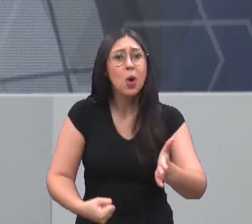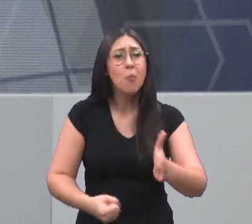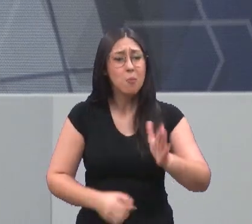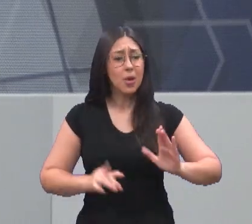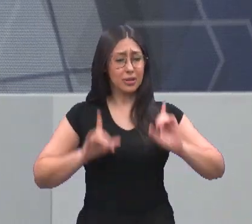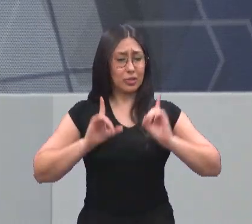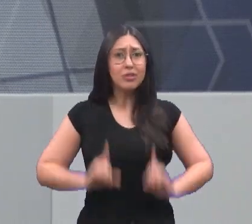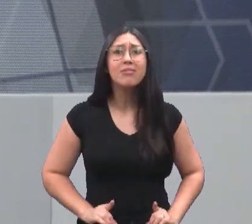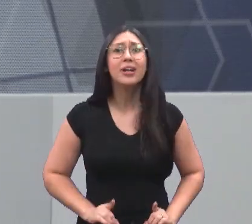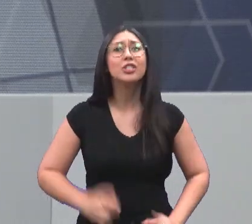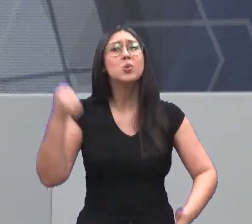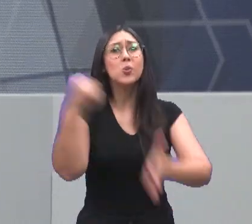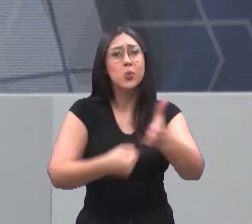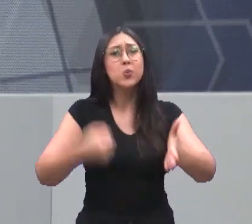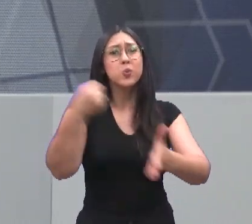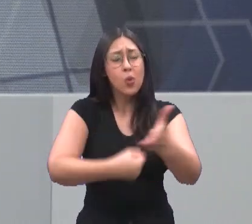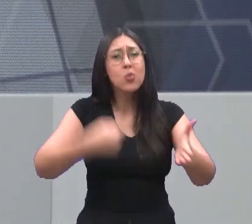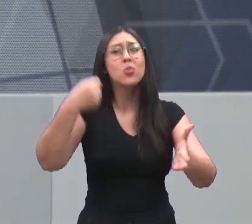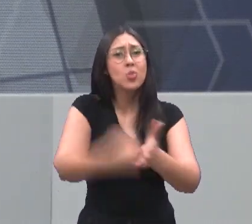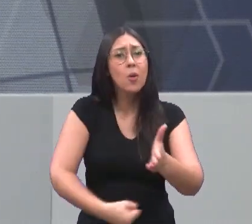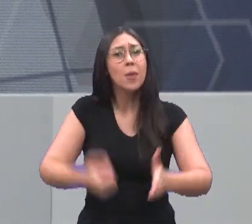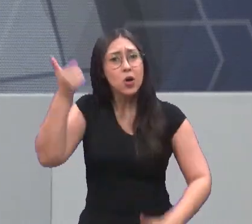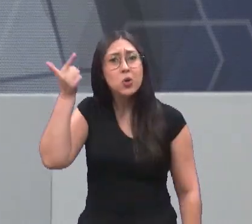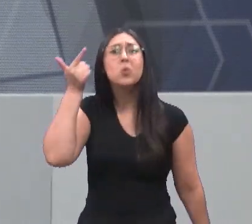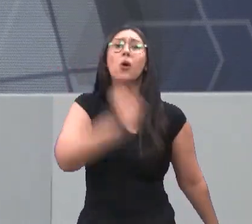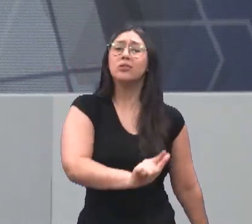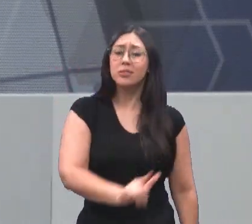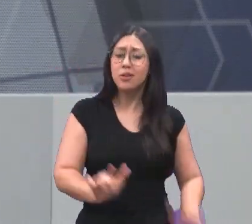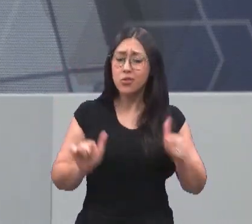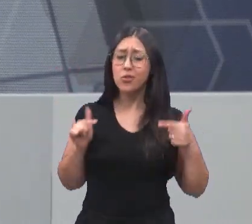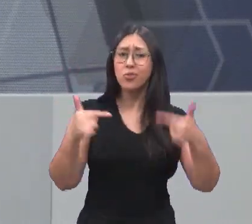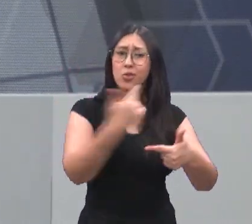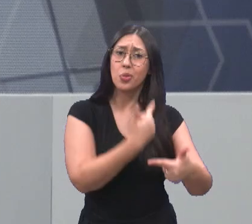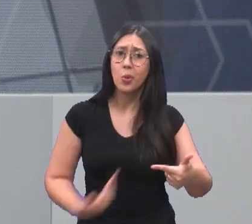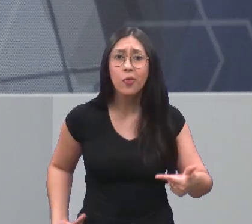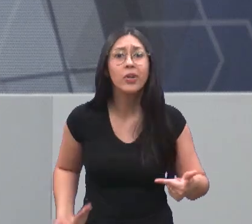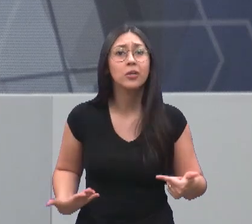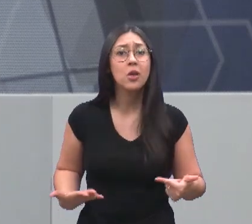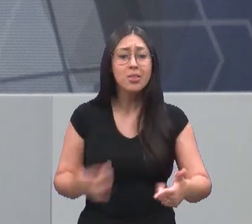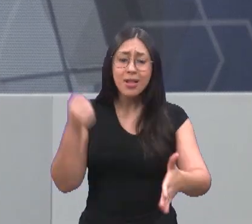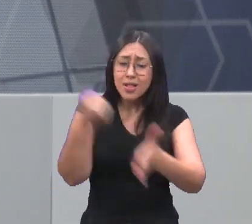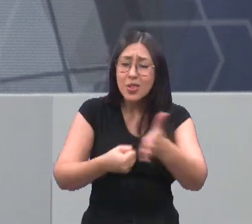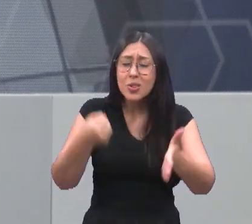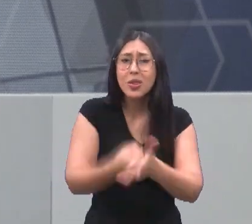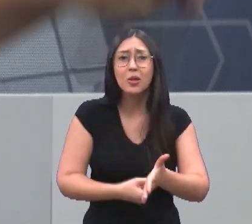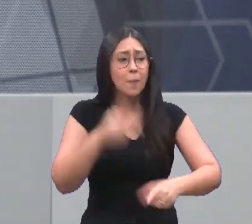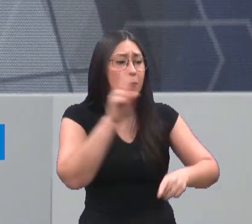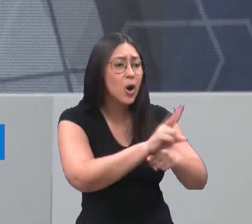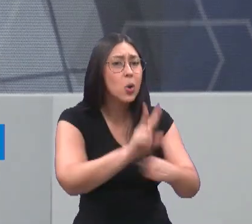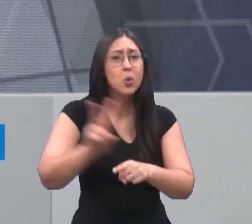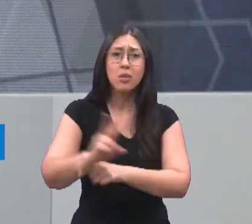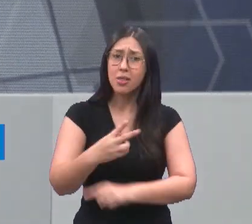dignidade, lutou para que tenha uma política pública, está lutando para sustentar seus netos. Por favor, põe